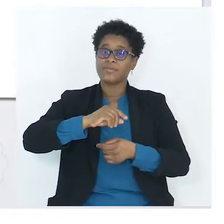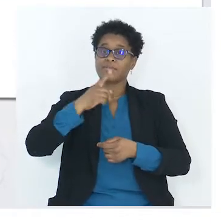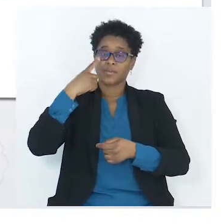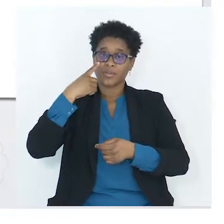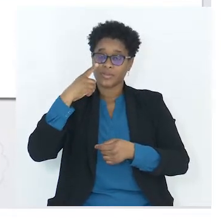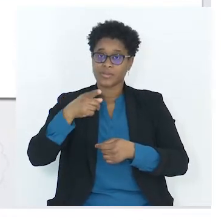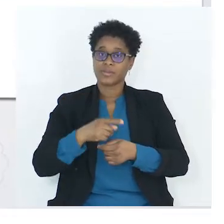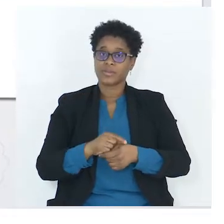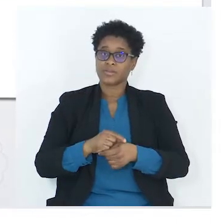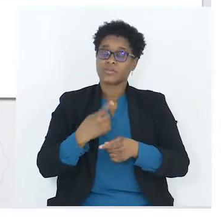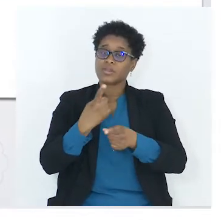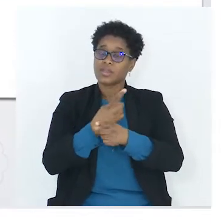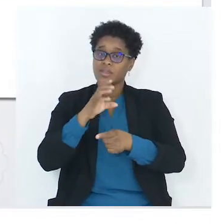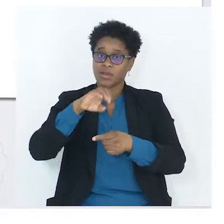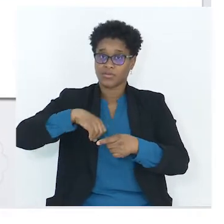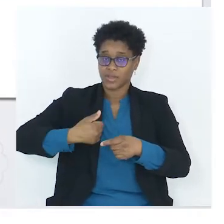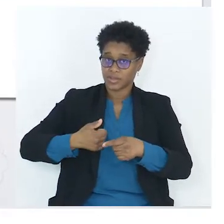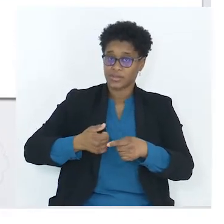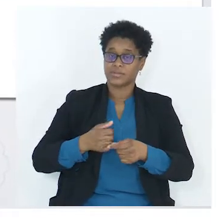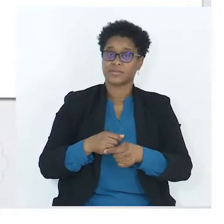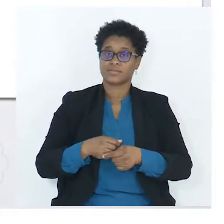Também descoberta das ilhas de Cabo Verde,